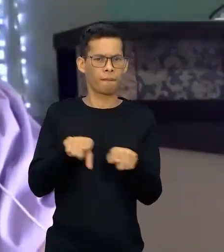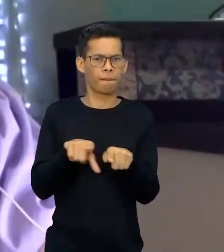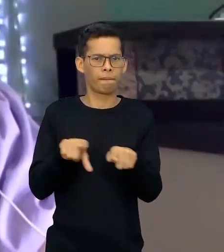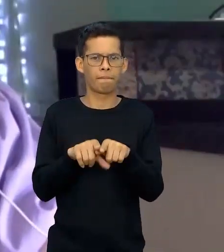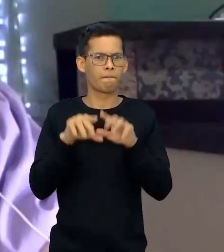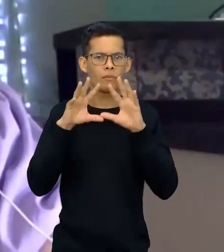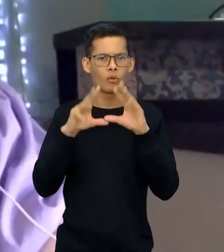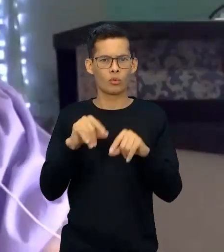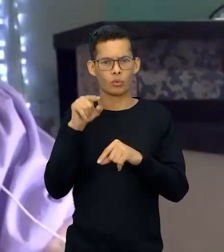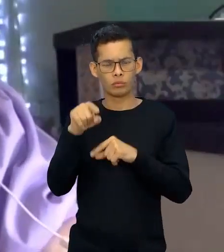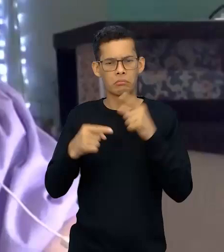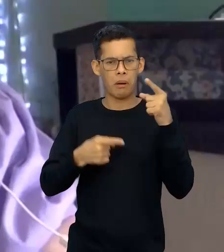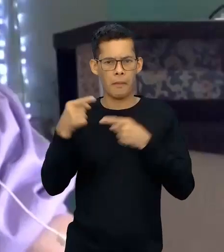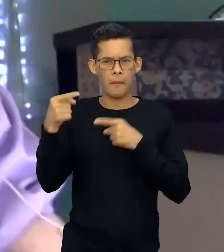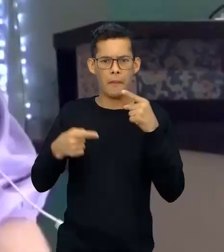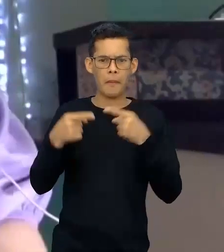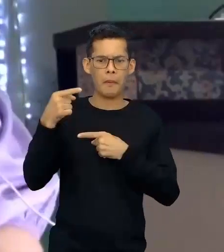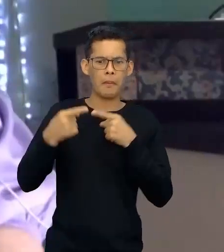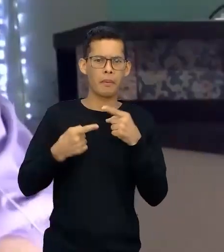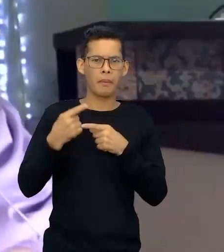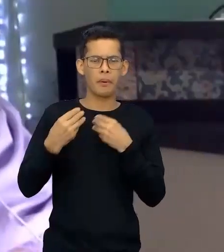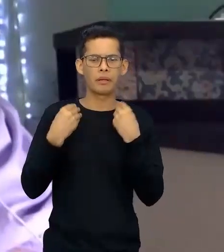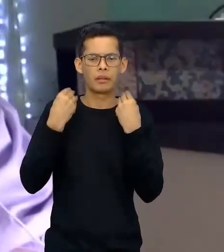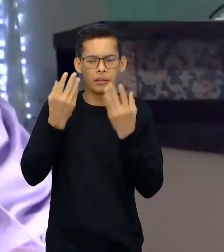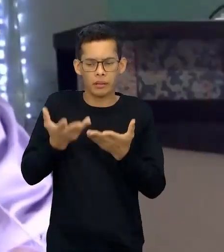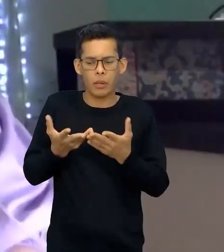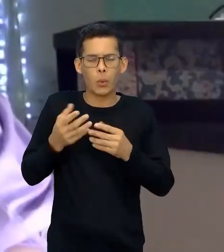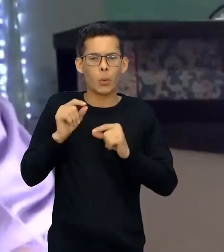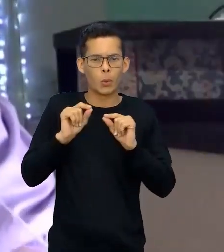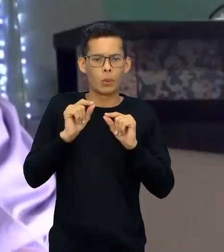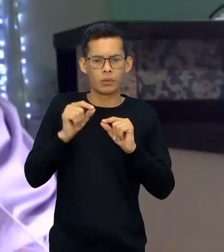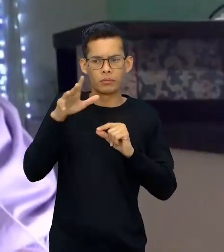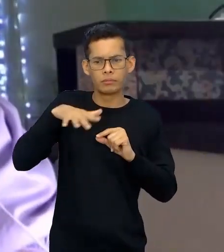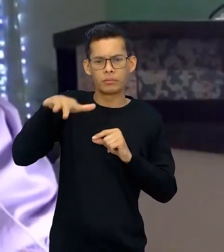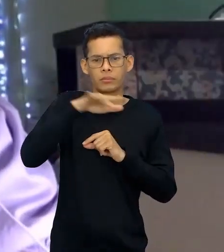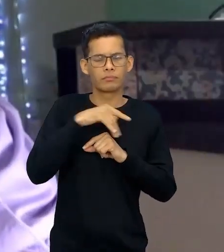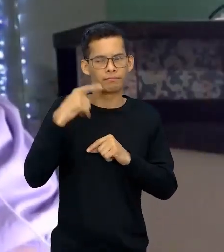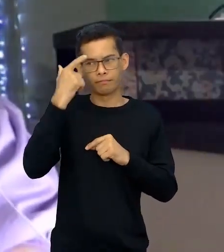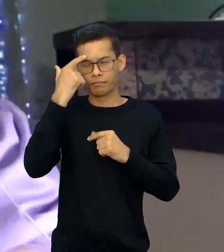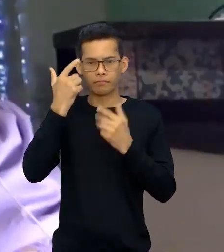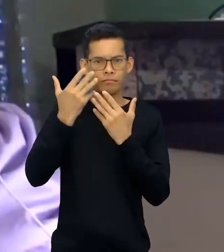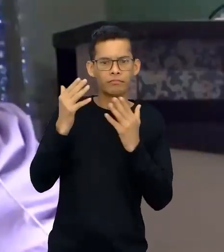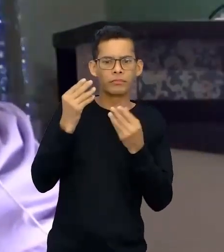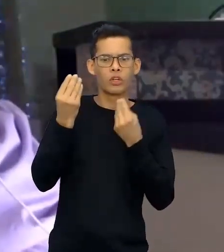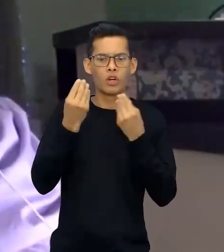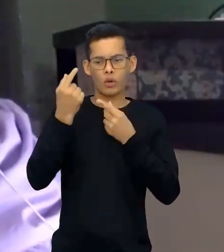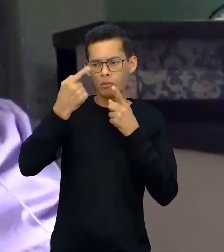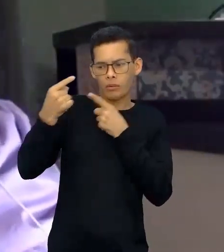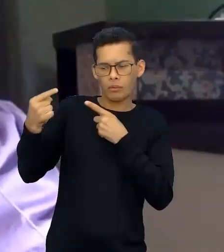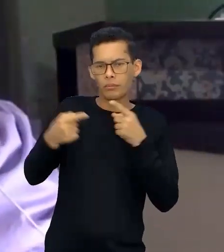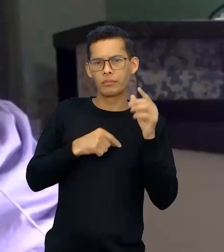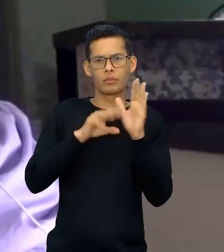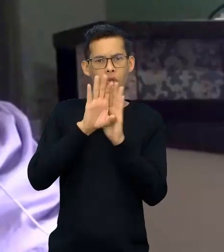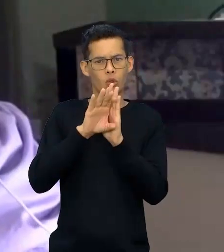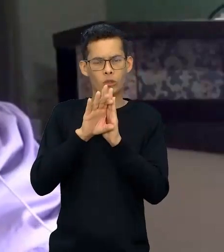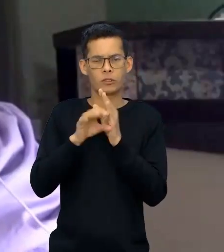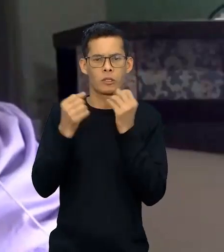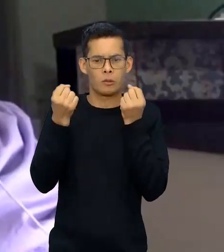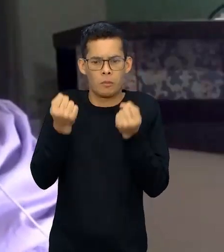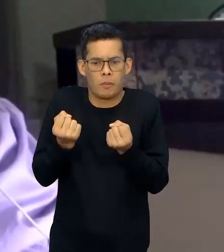essa discussão já vai preparar o terreno para a gente discutir conceitos um pouco